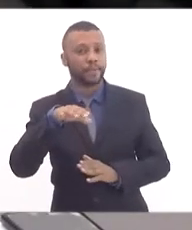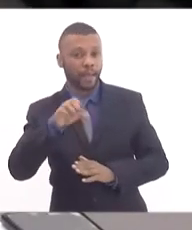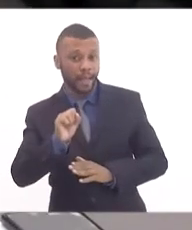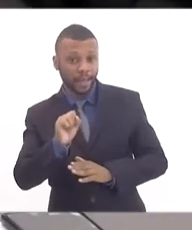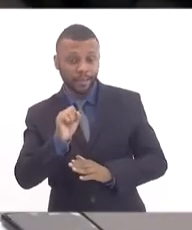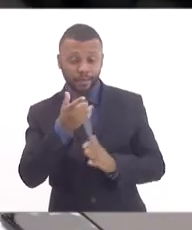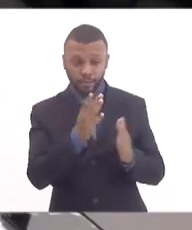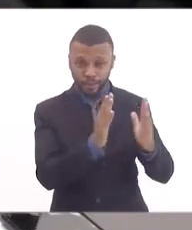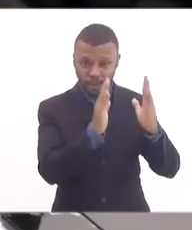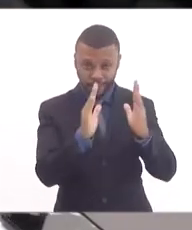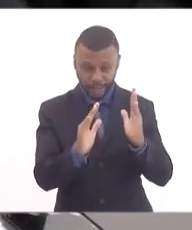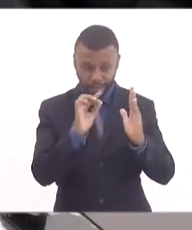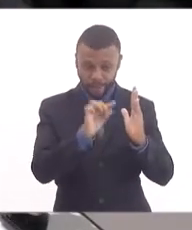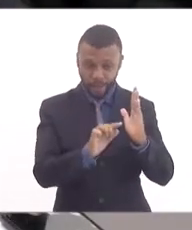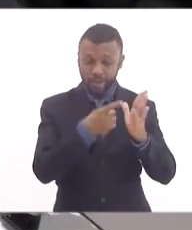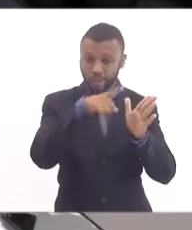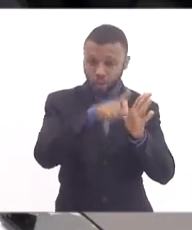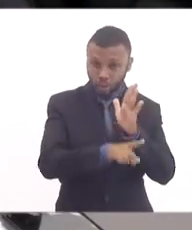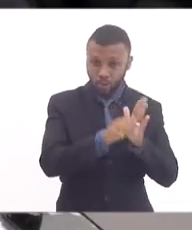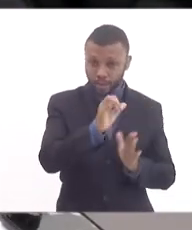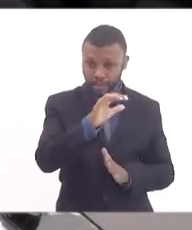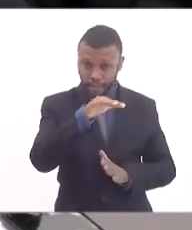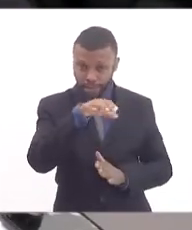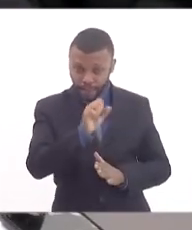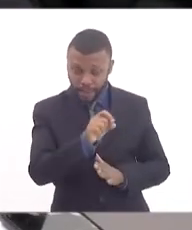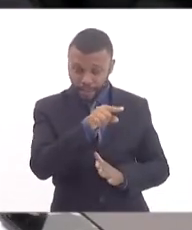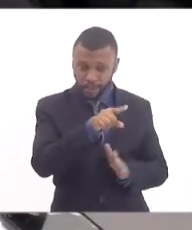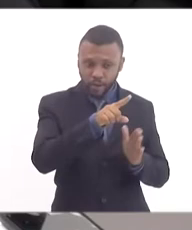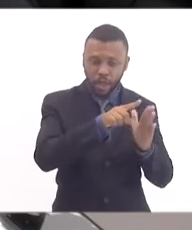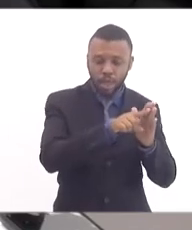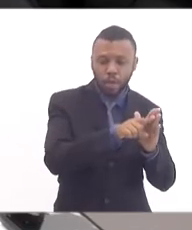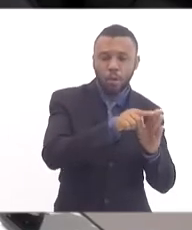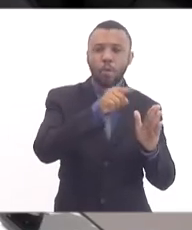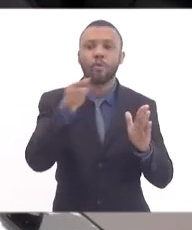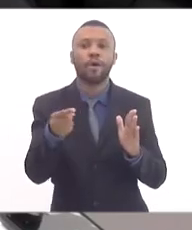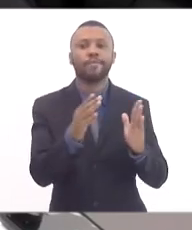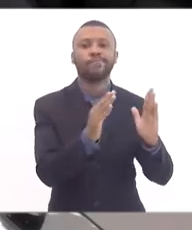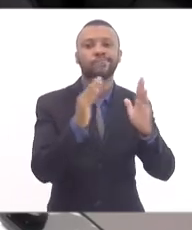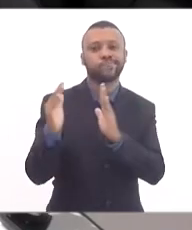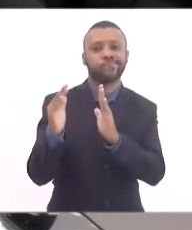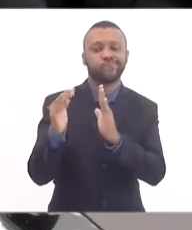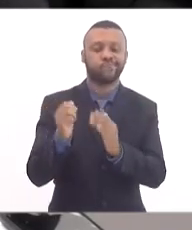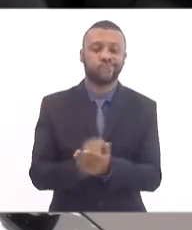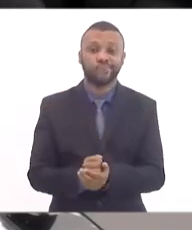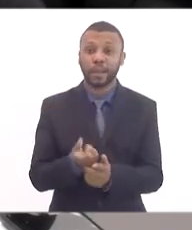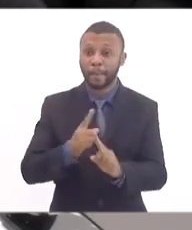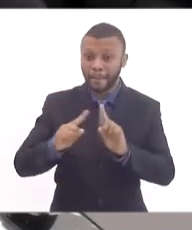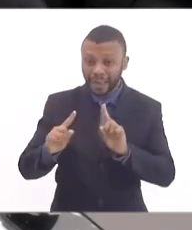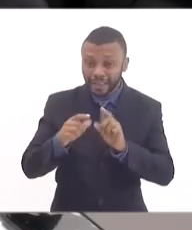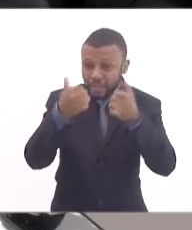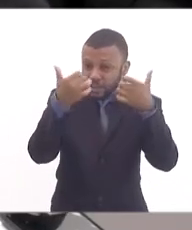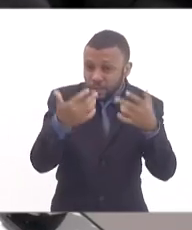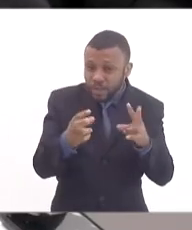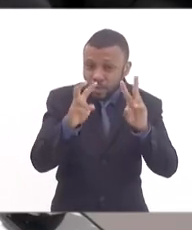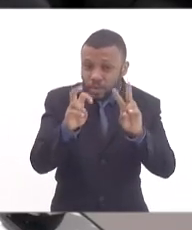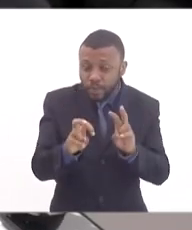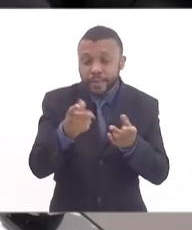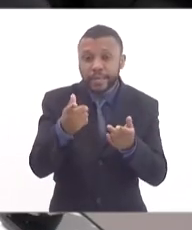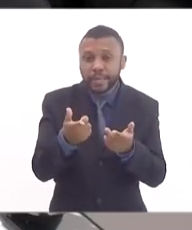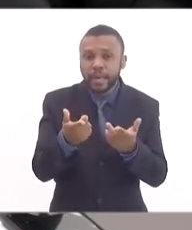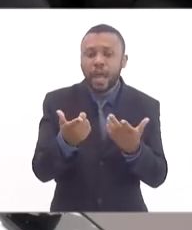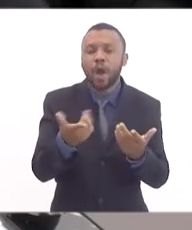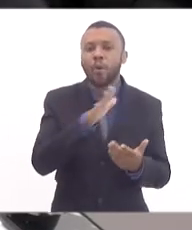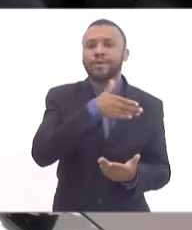postergado para vou tentar entender um momento projeto Diz que esse semestre não será recolhido ao estado diz apenas que